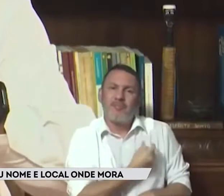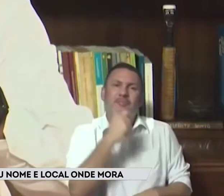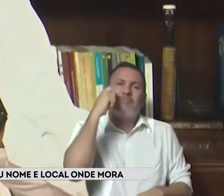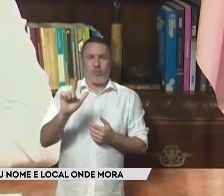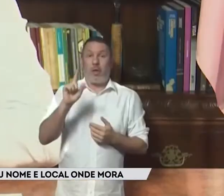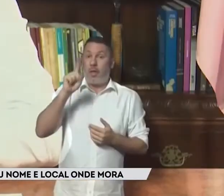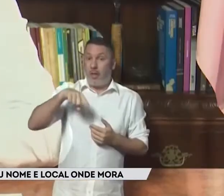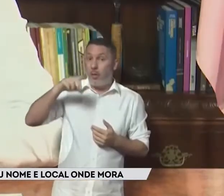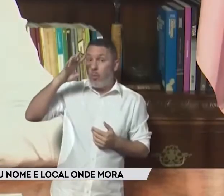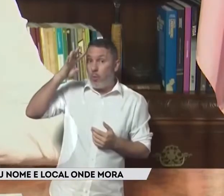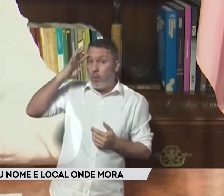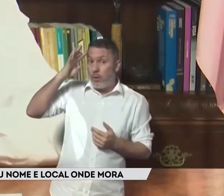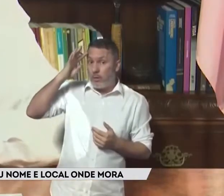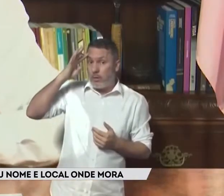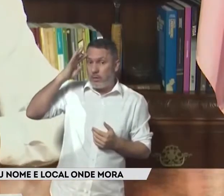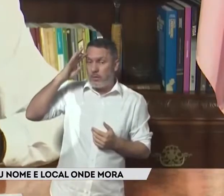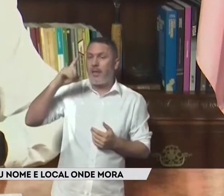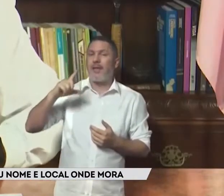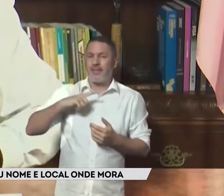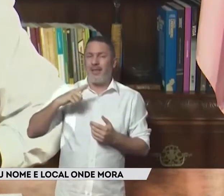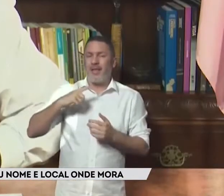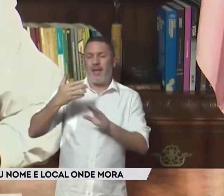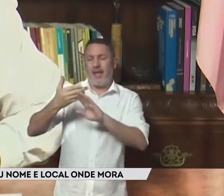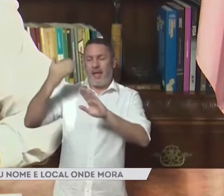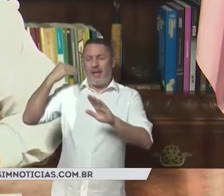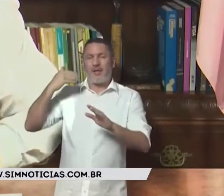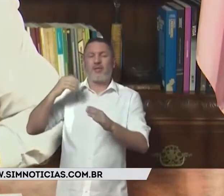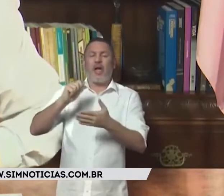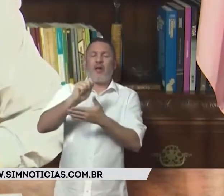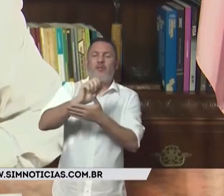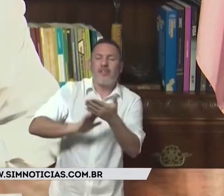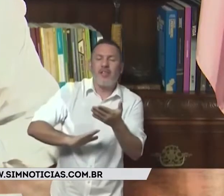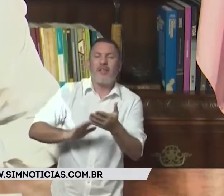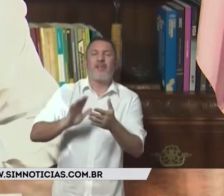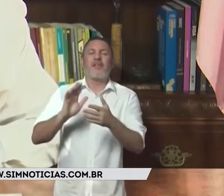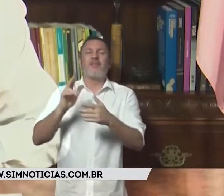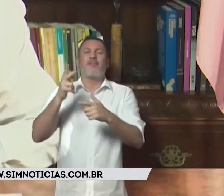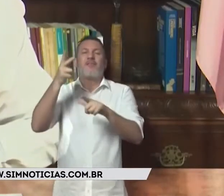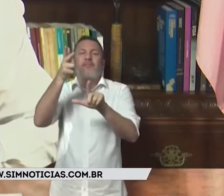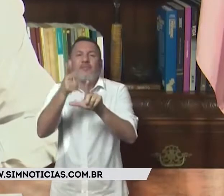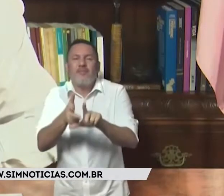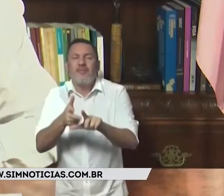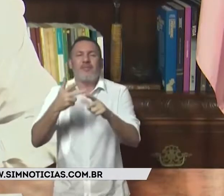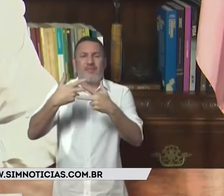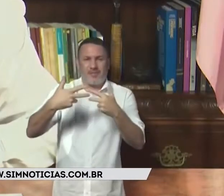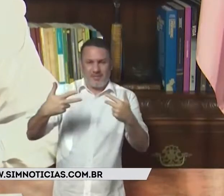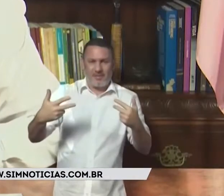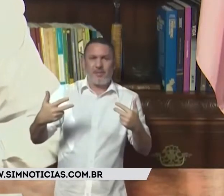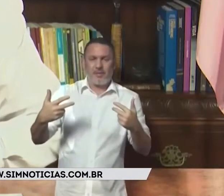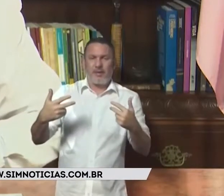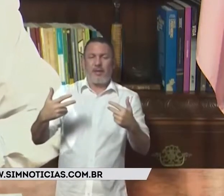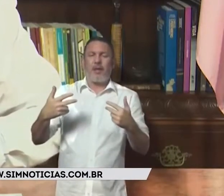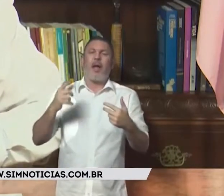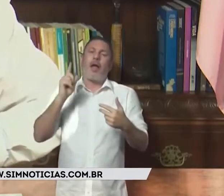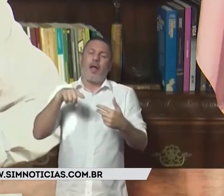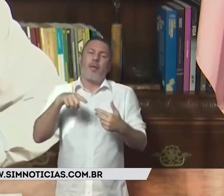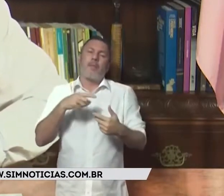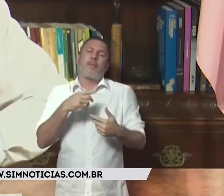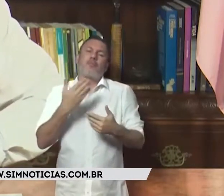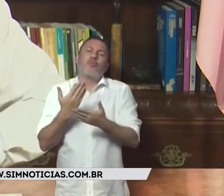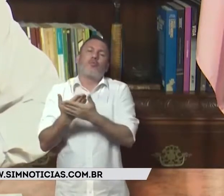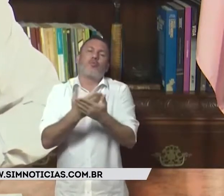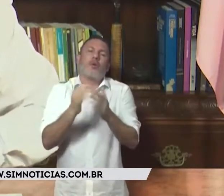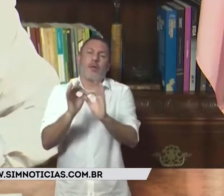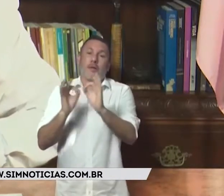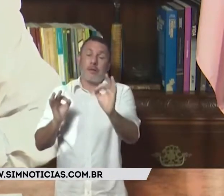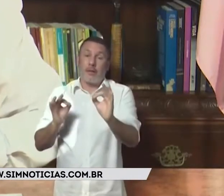letiva. Essas atividades pedagógicas não presenciais, elas valerão para cumprir a carga horária letiva,